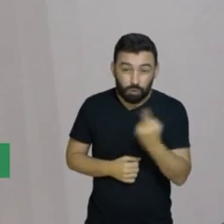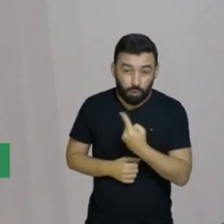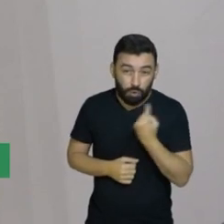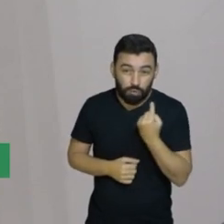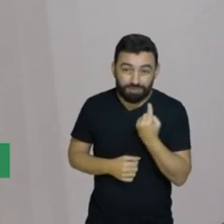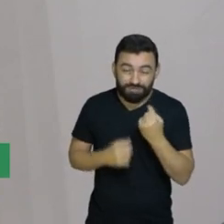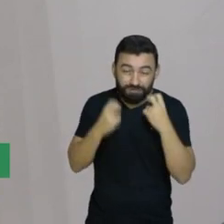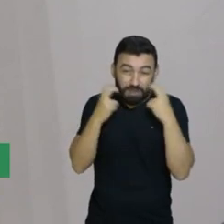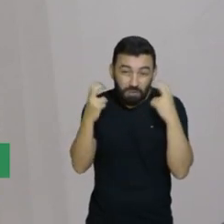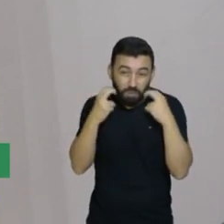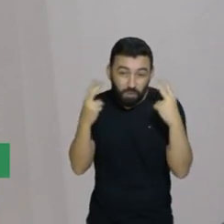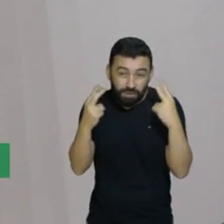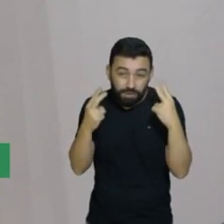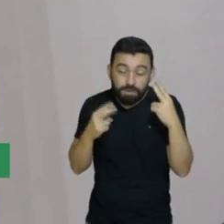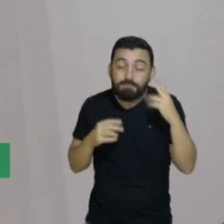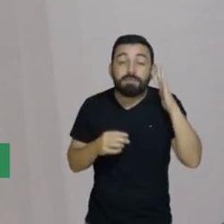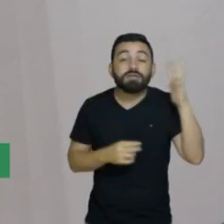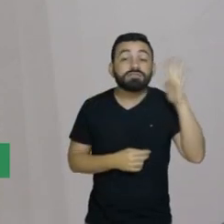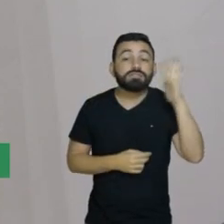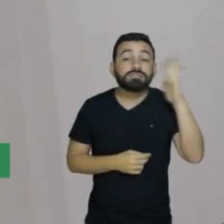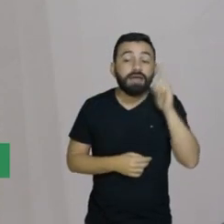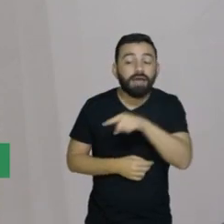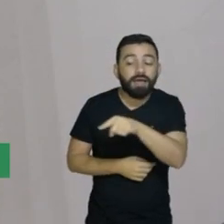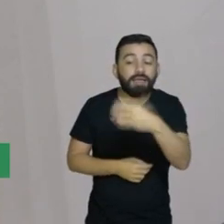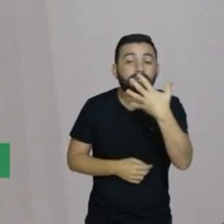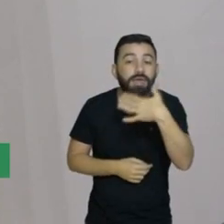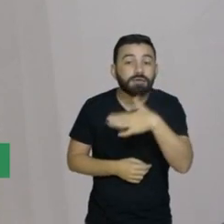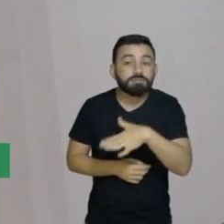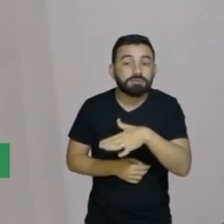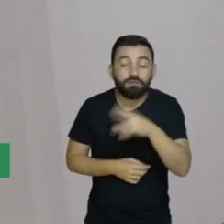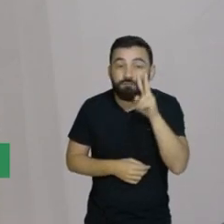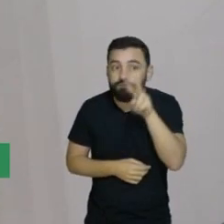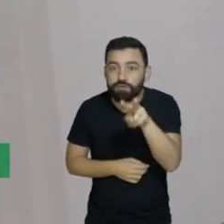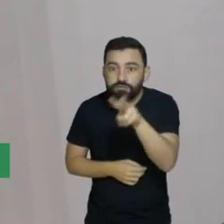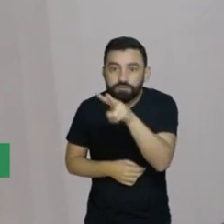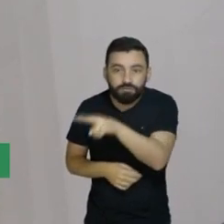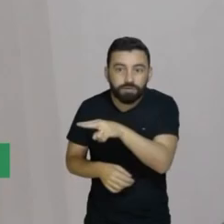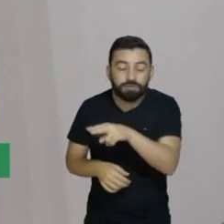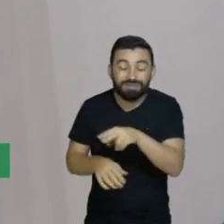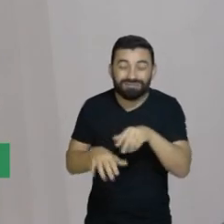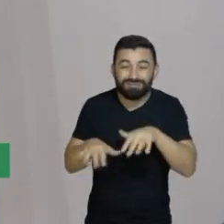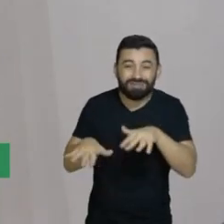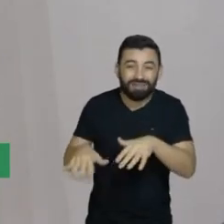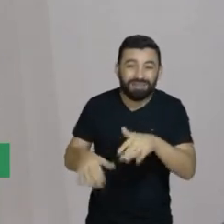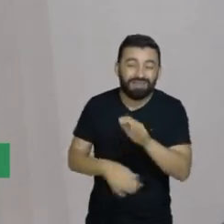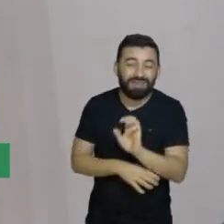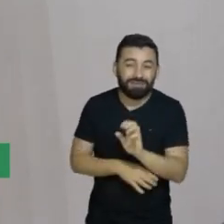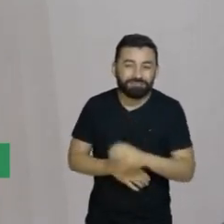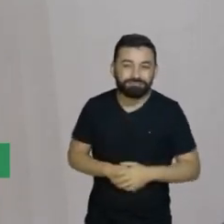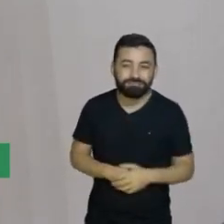constrangidos de assistir isso, imaginem as crianças que estavam nessa parada gay. Pode colocar, por favor.